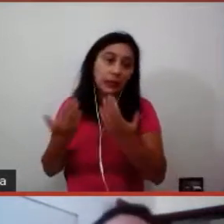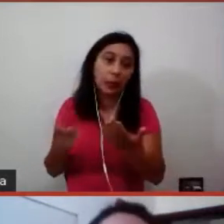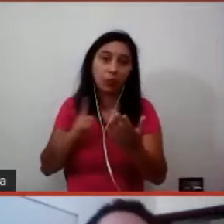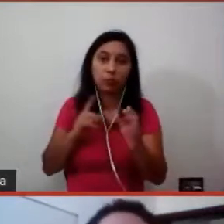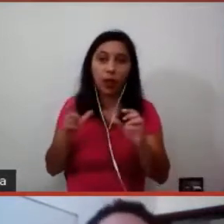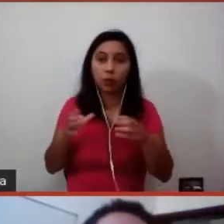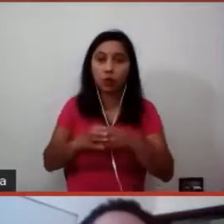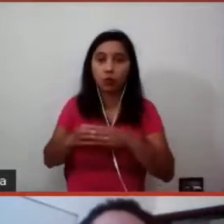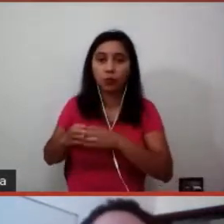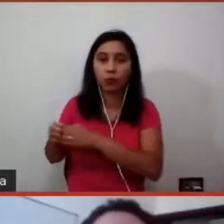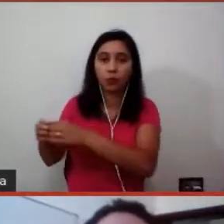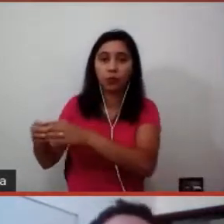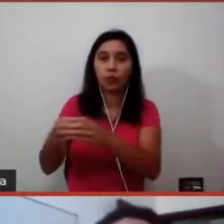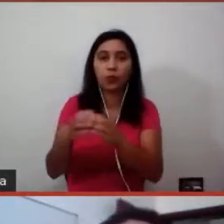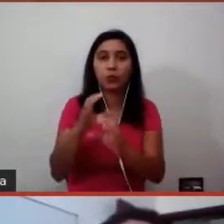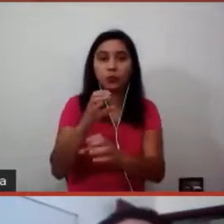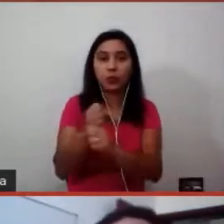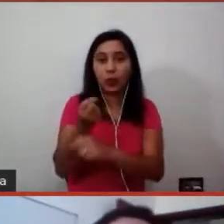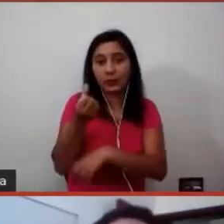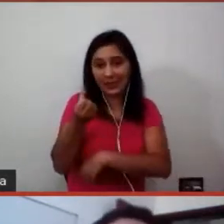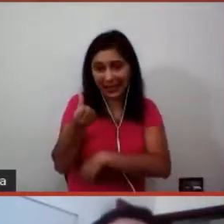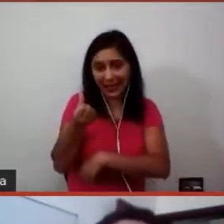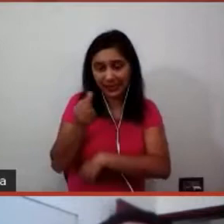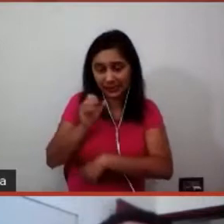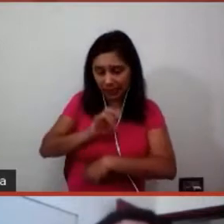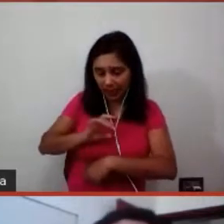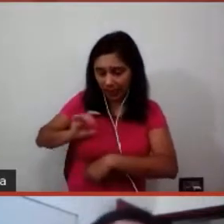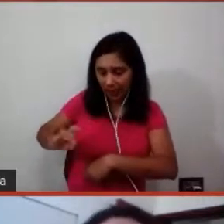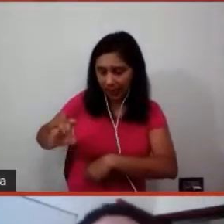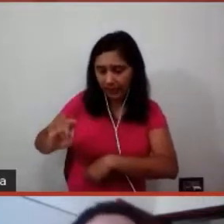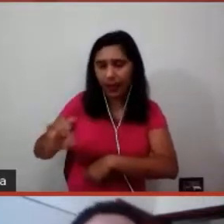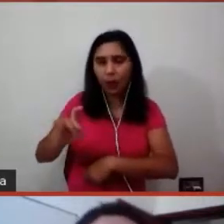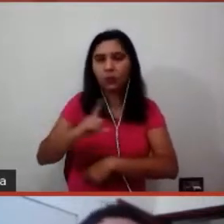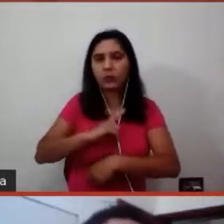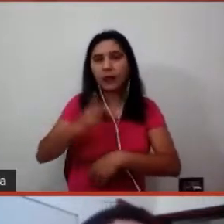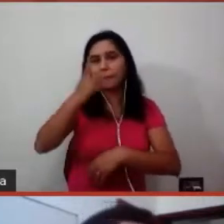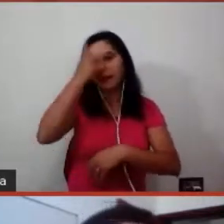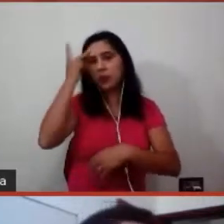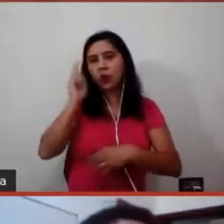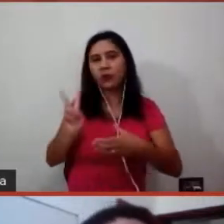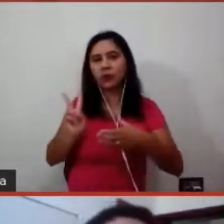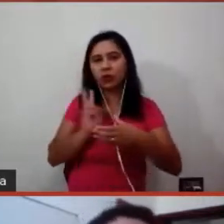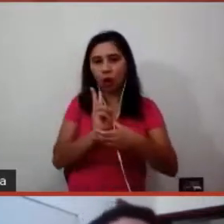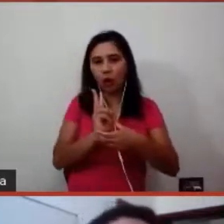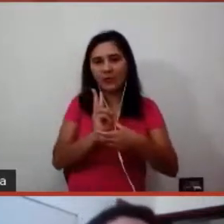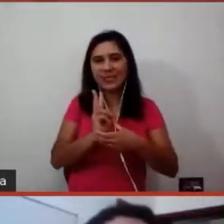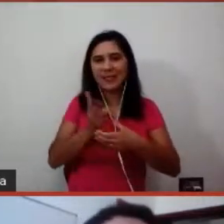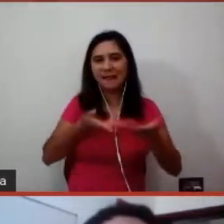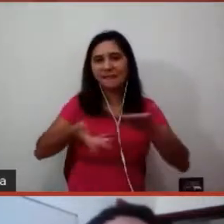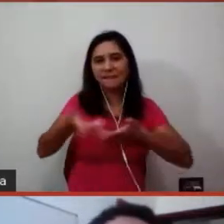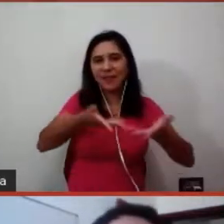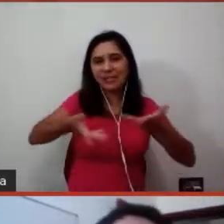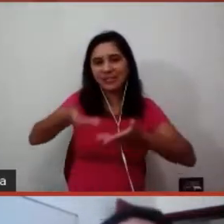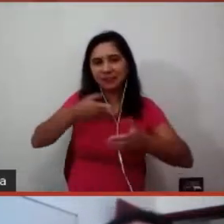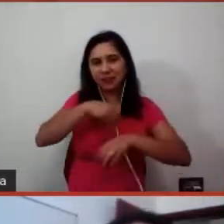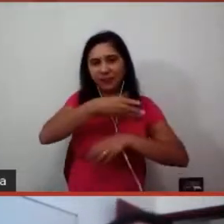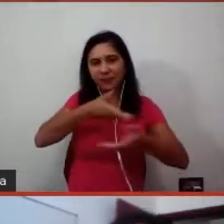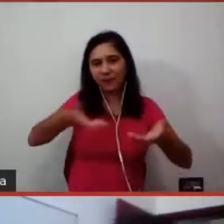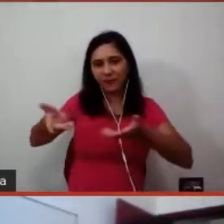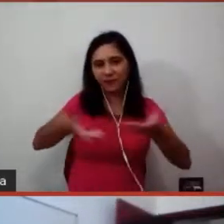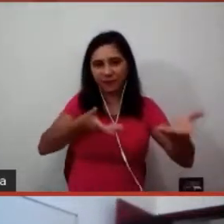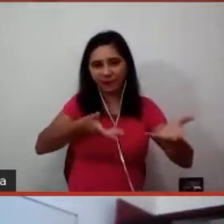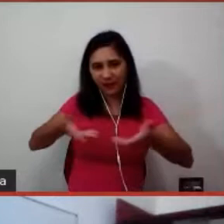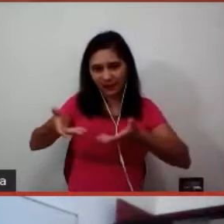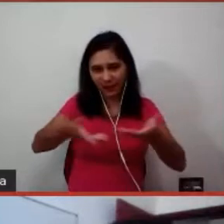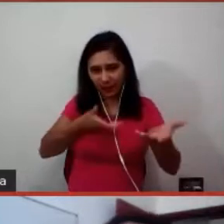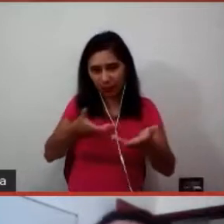6 pequenos grupos, né? Cada um dos pequenos grupos com 2 facilitadores, e aí já vou falar sobre eles daqui a pouquinho. Um desses